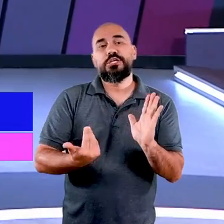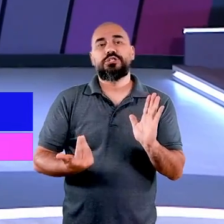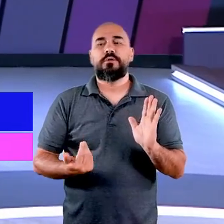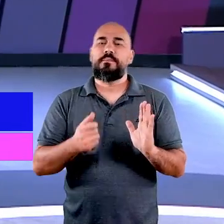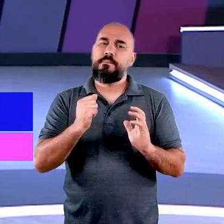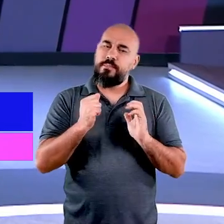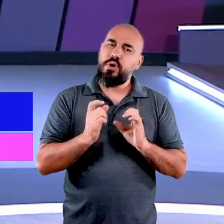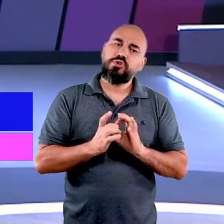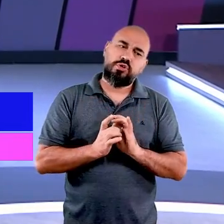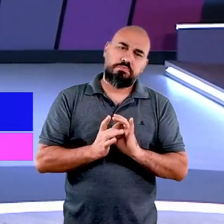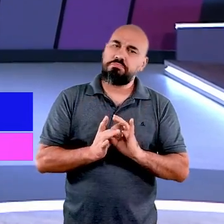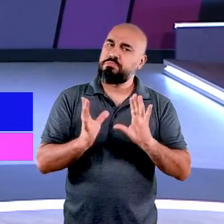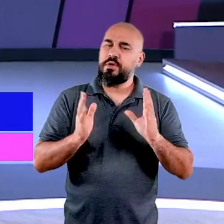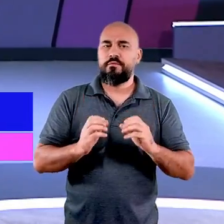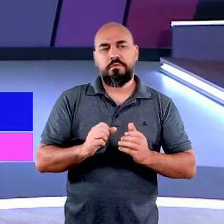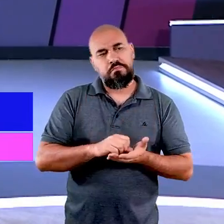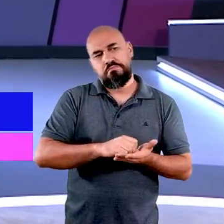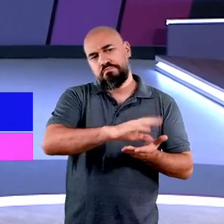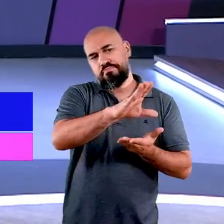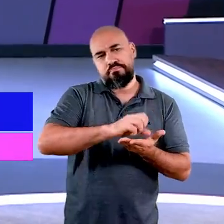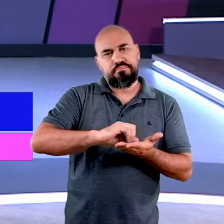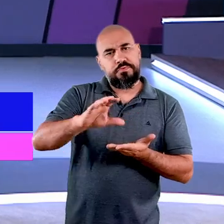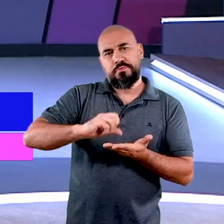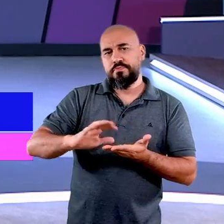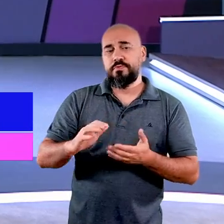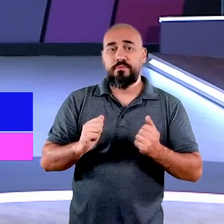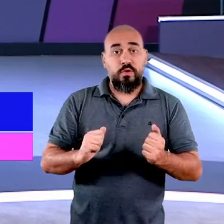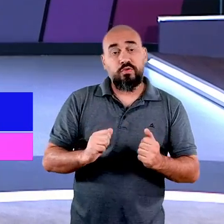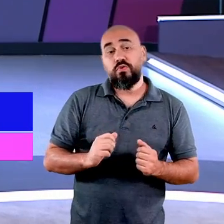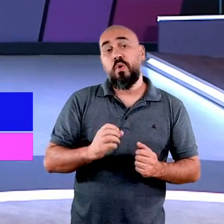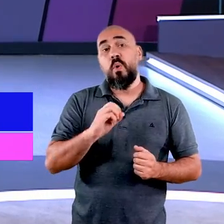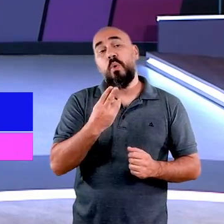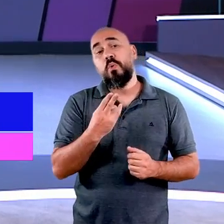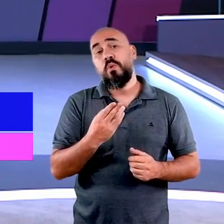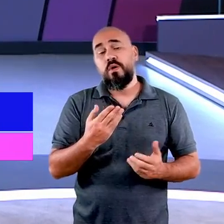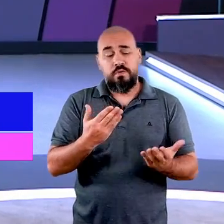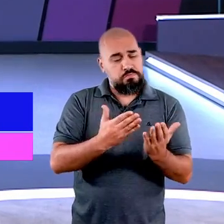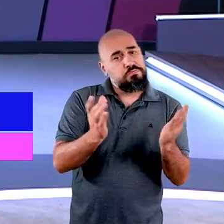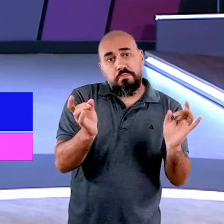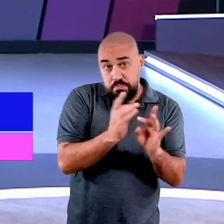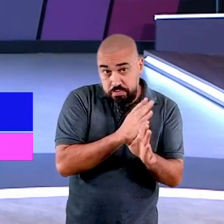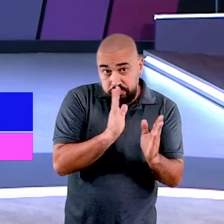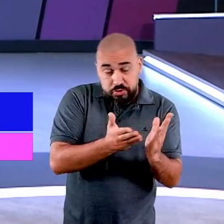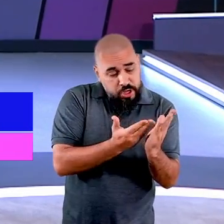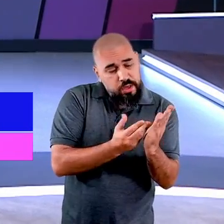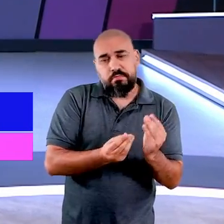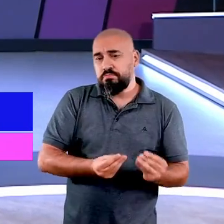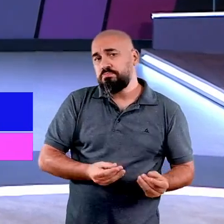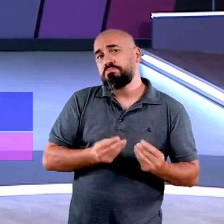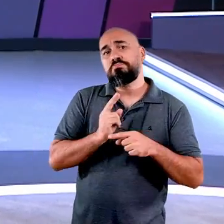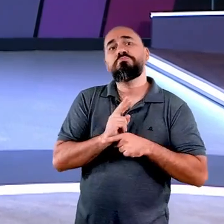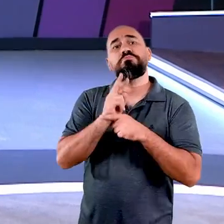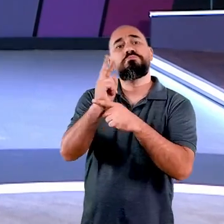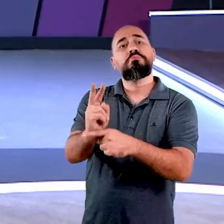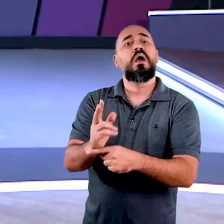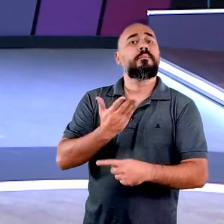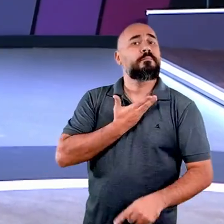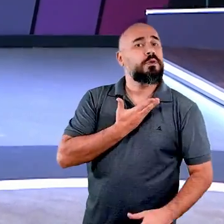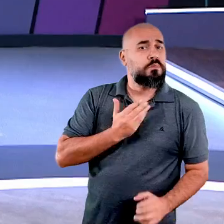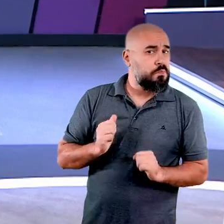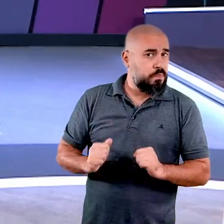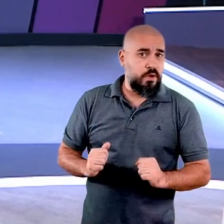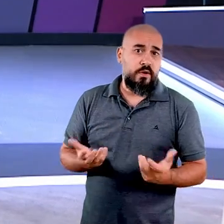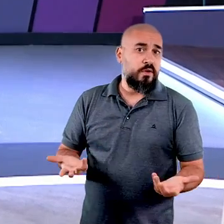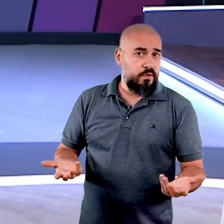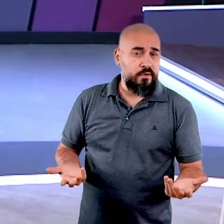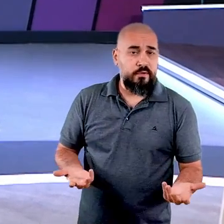compartilhar também, com um amigo, com um parente, com um vizinho, estuda a Bíblia com ele, porque quando a gente ensina a palavra de Deus, a gente aprende muito mais. É uma